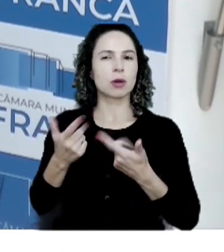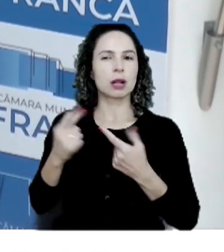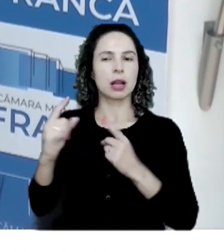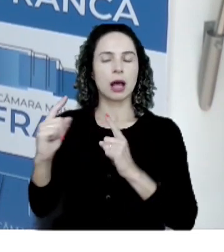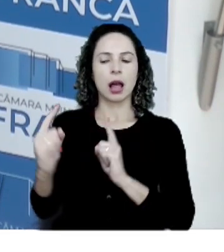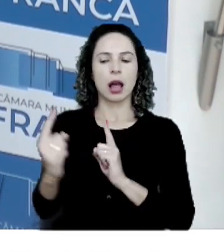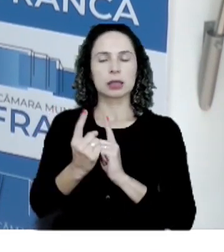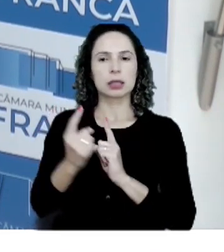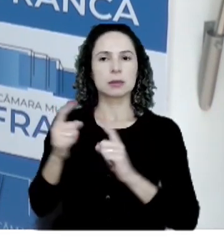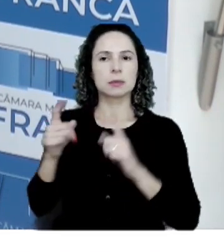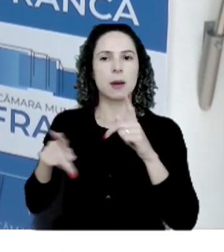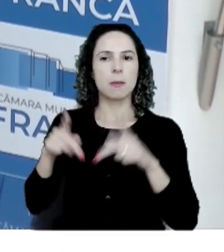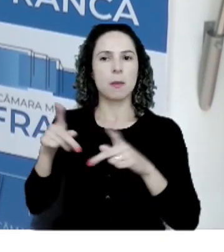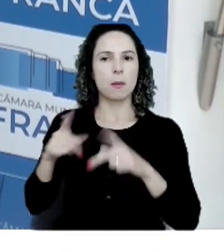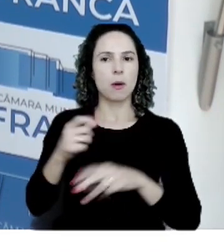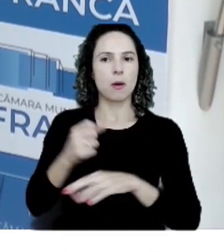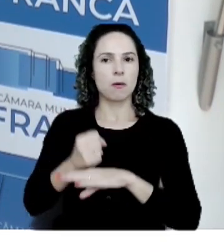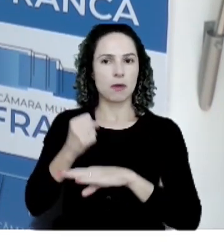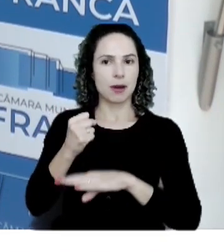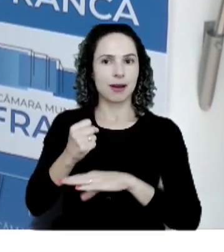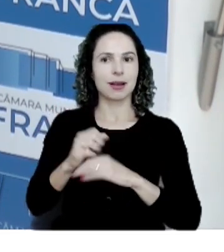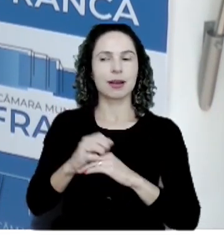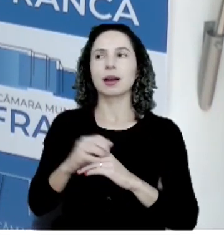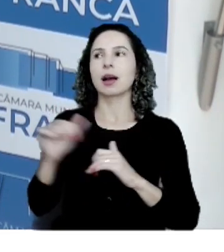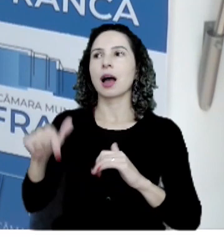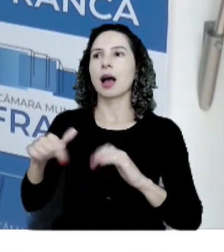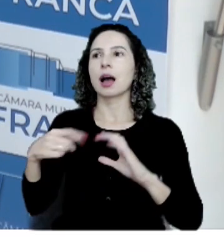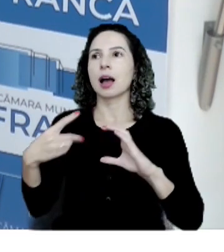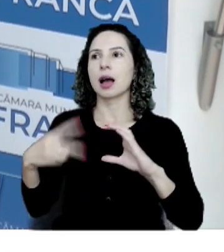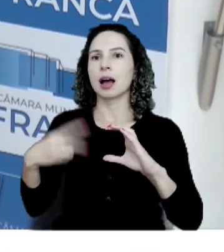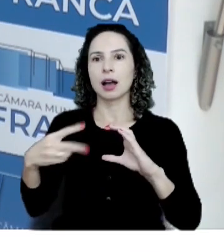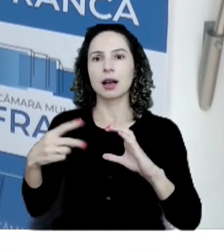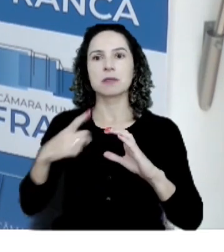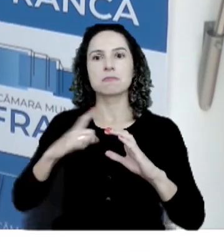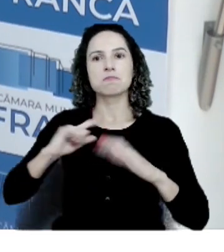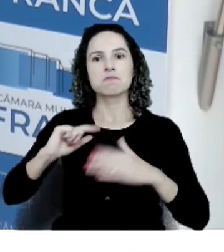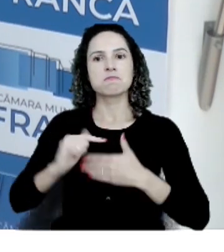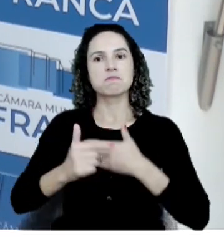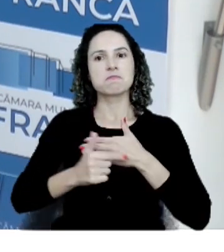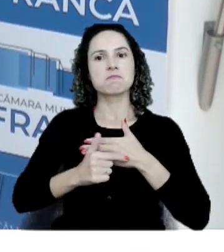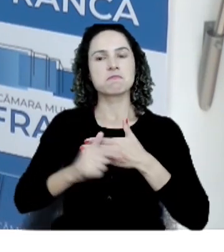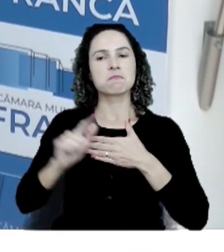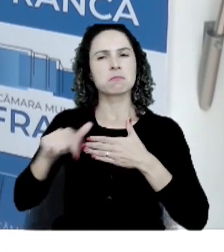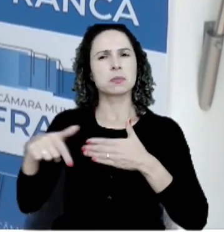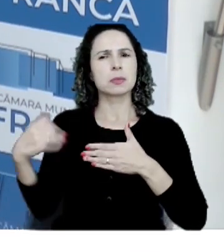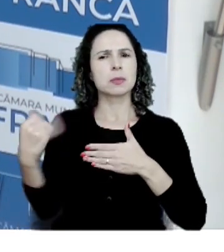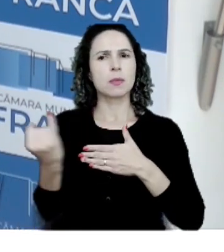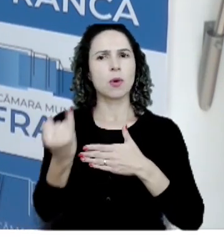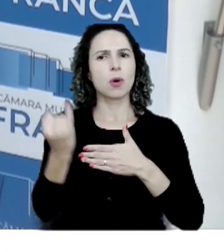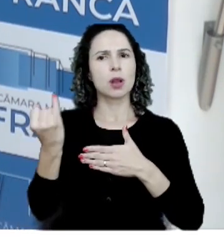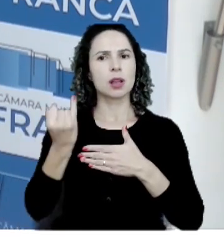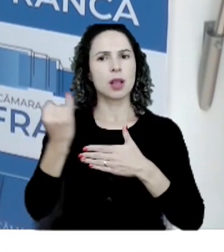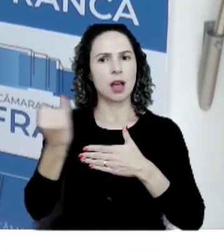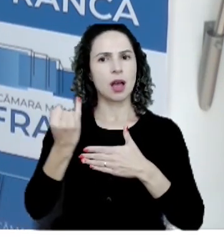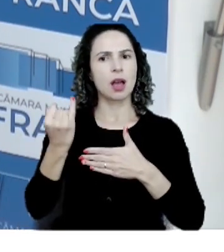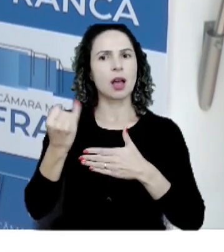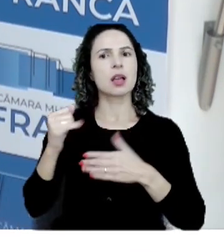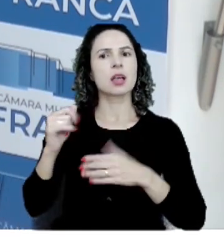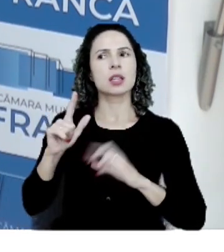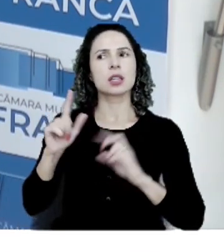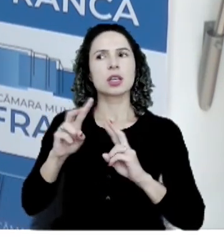à população de Franca. Então, a Câmara teve um papel muito importante no que